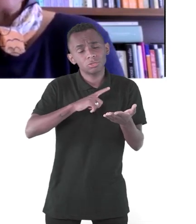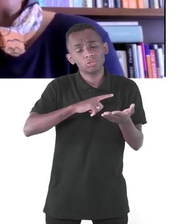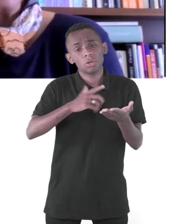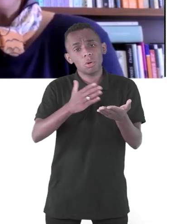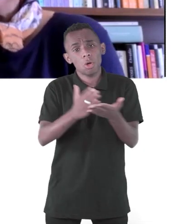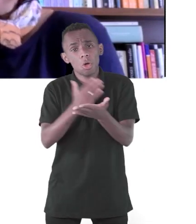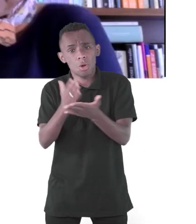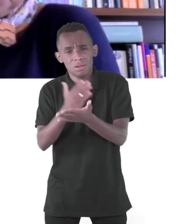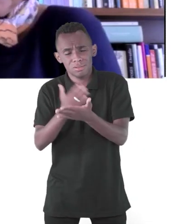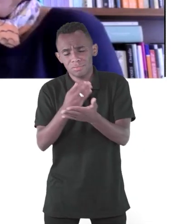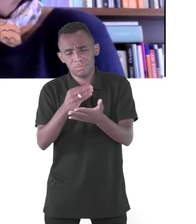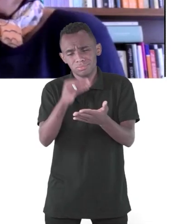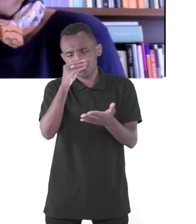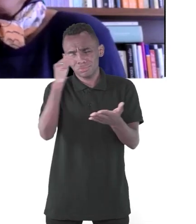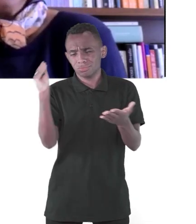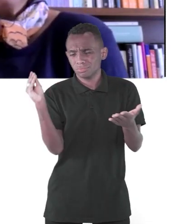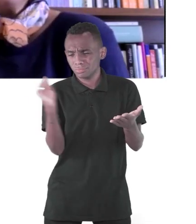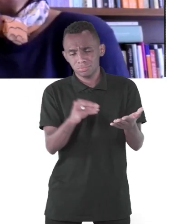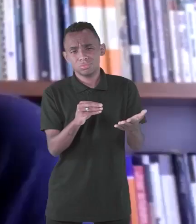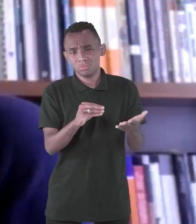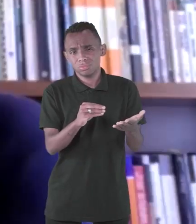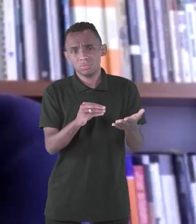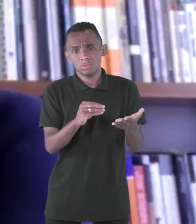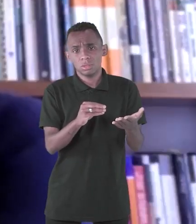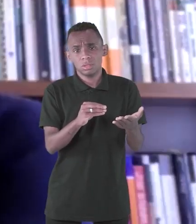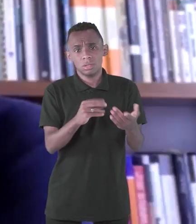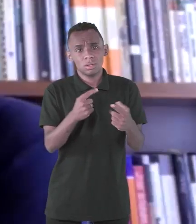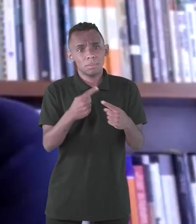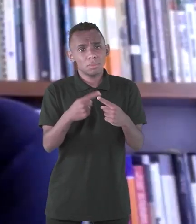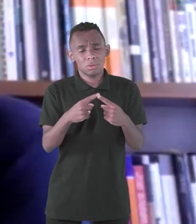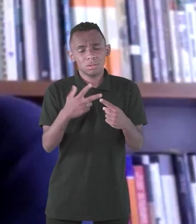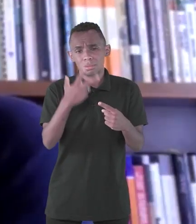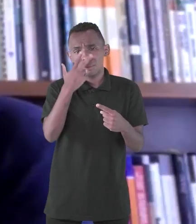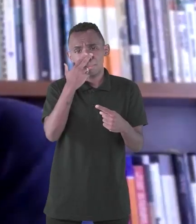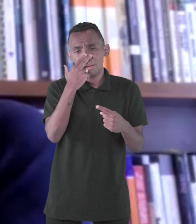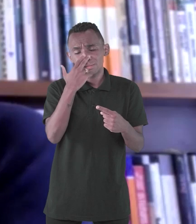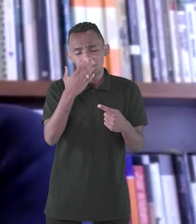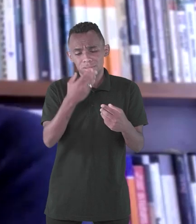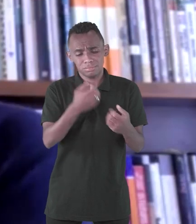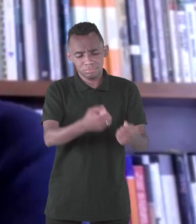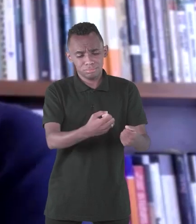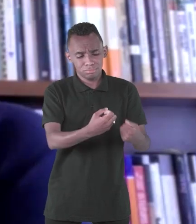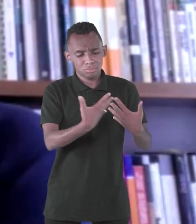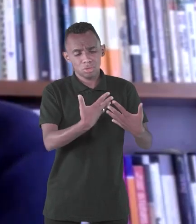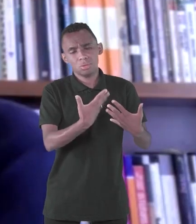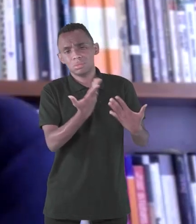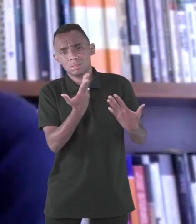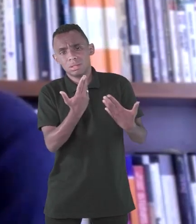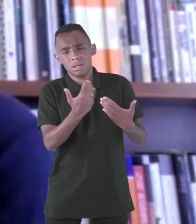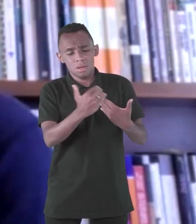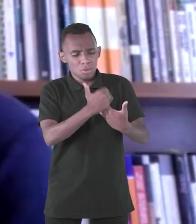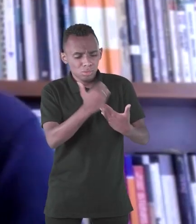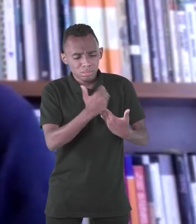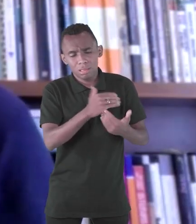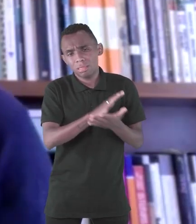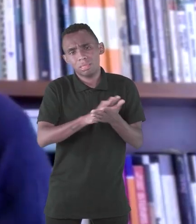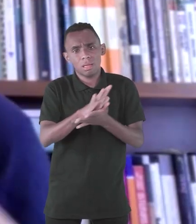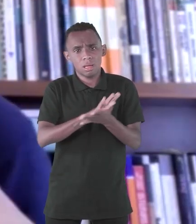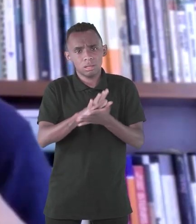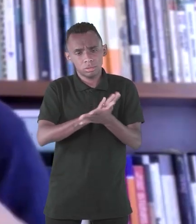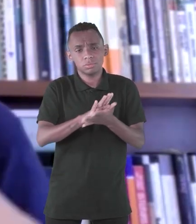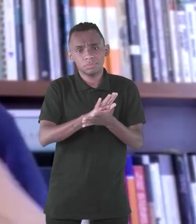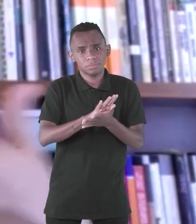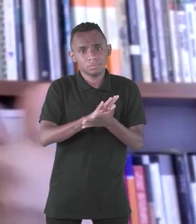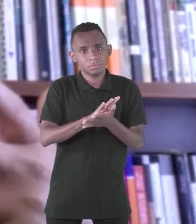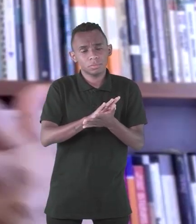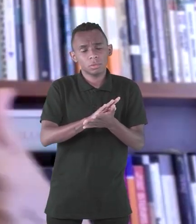servir isso aqui? E aí tinha livro que eu descartava porque não me parecia servir para nada. Ou então